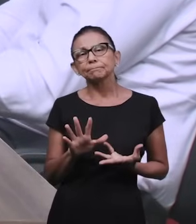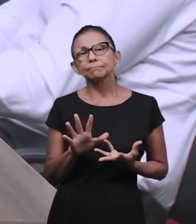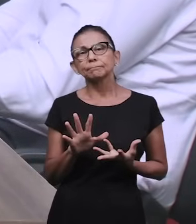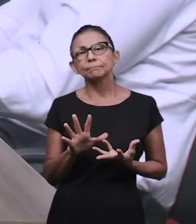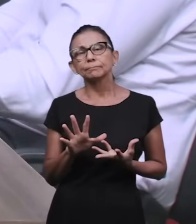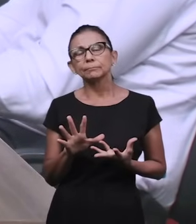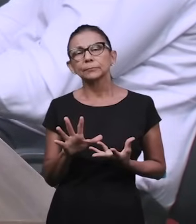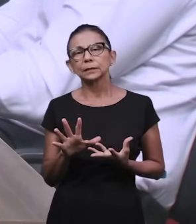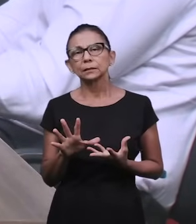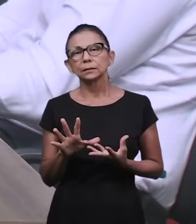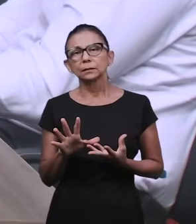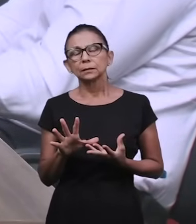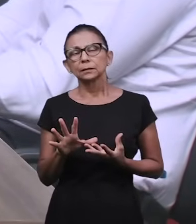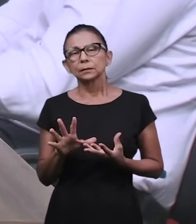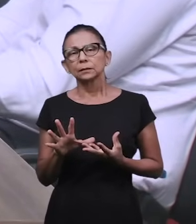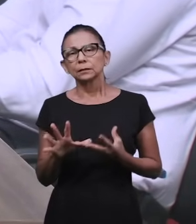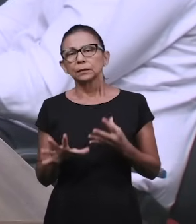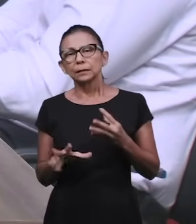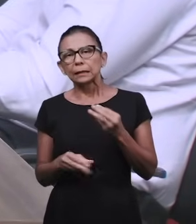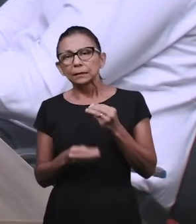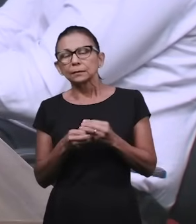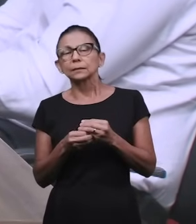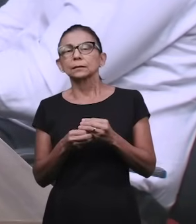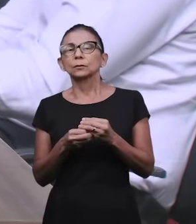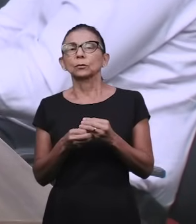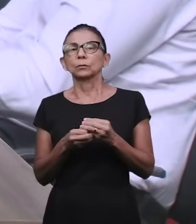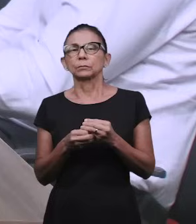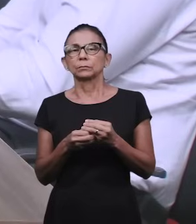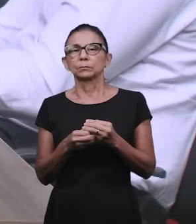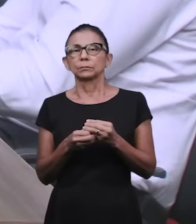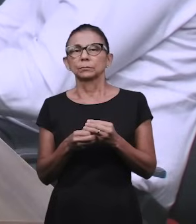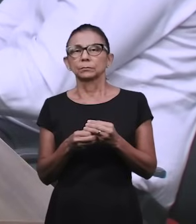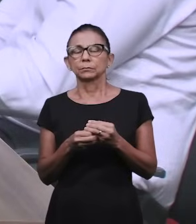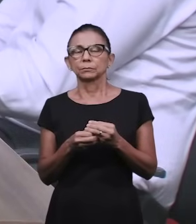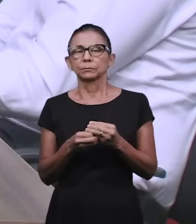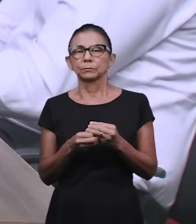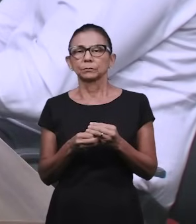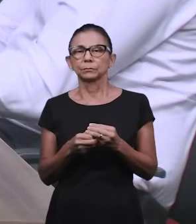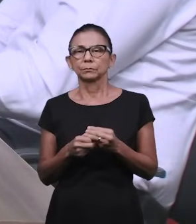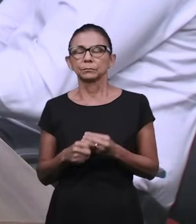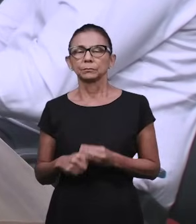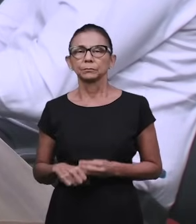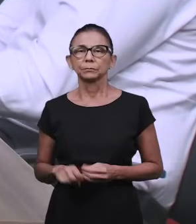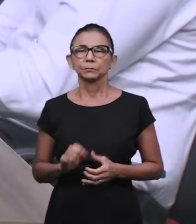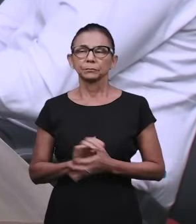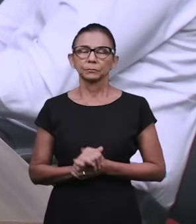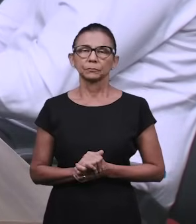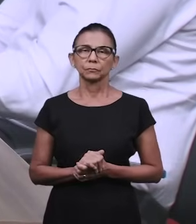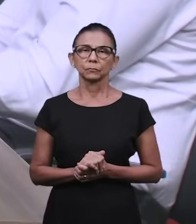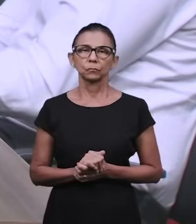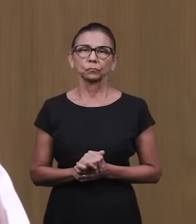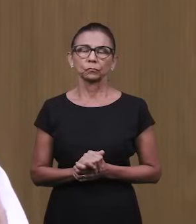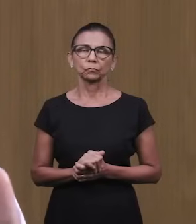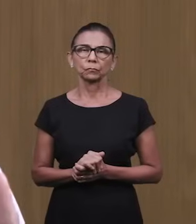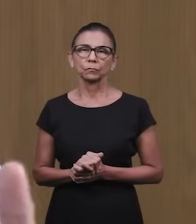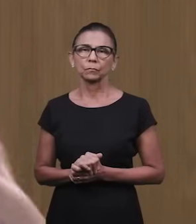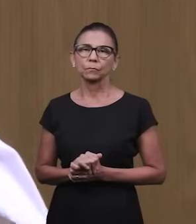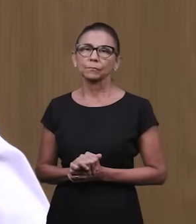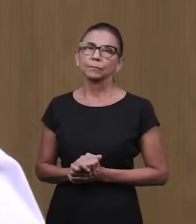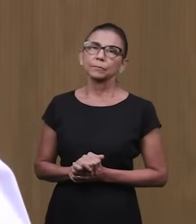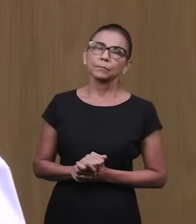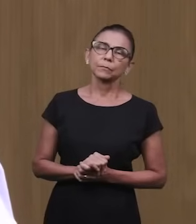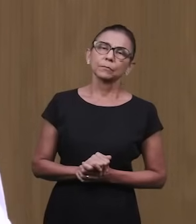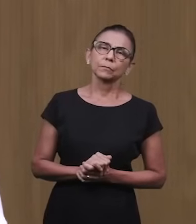individual de um fiel com o Senhor, nós percebemos que uma das